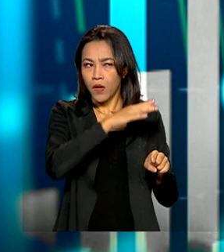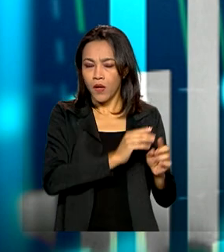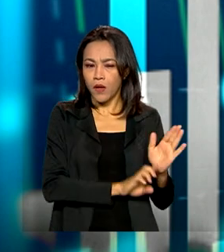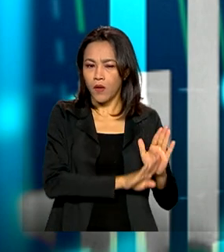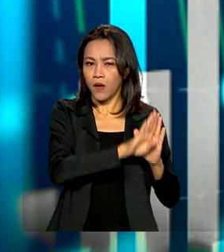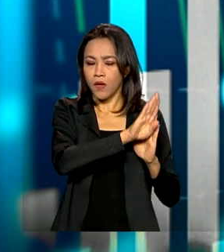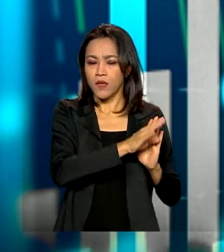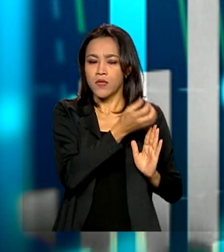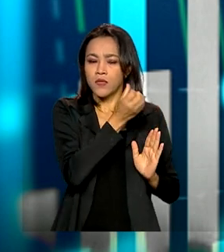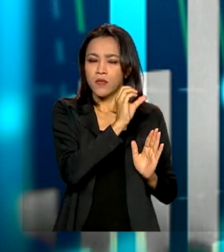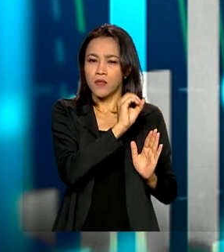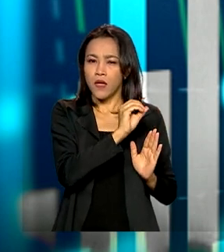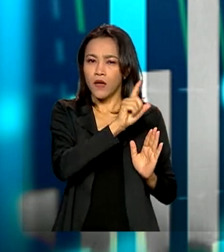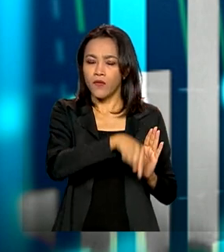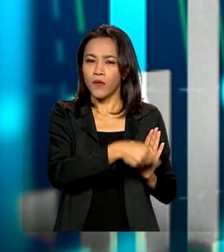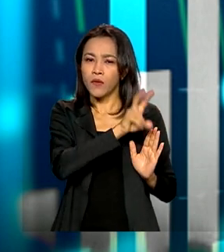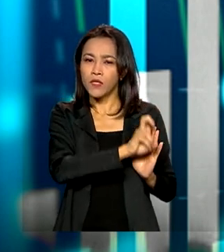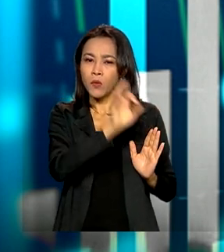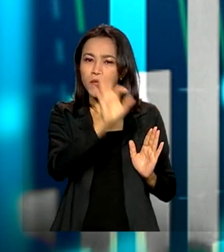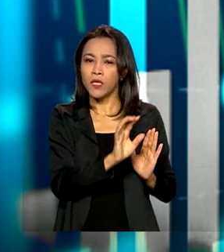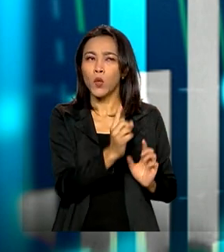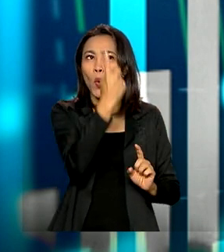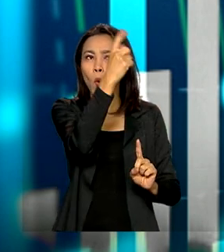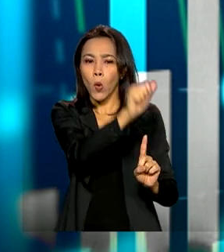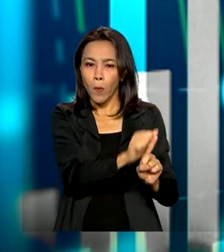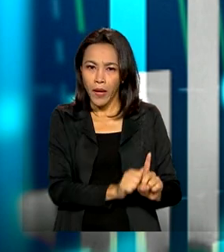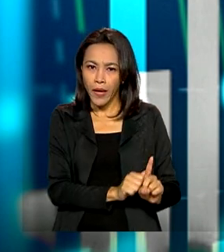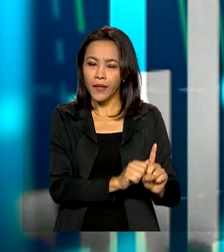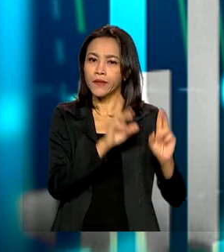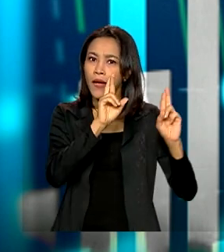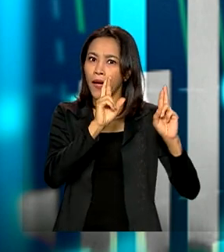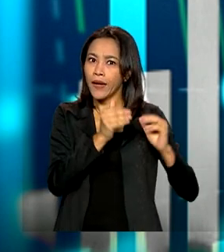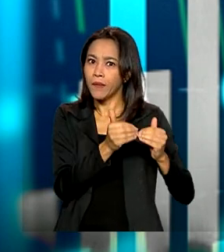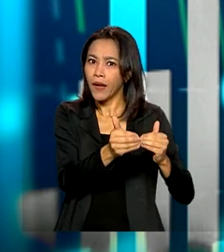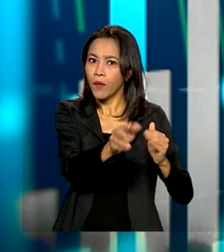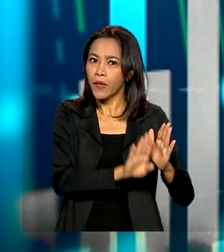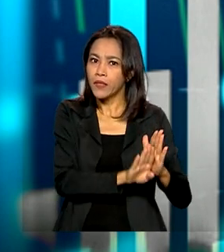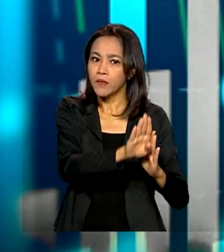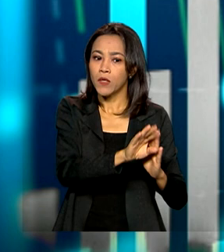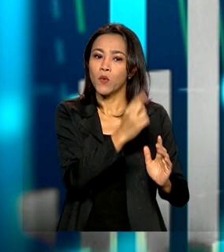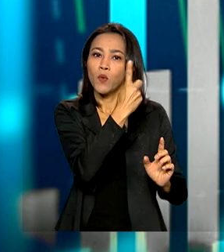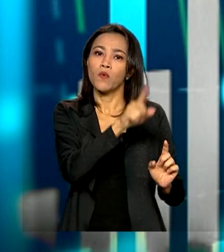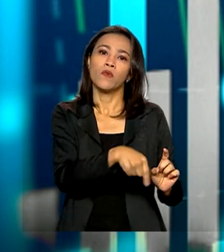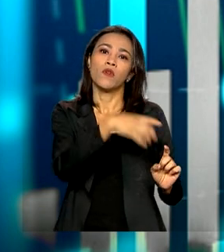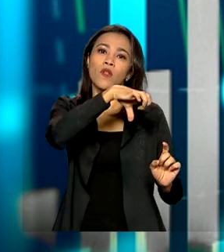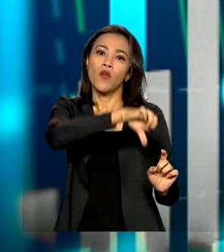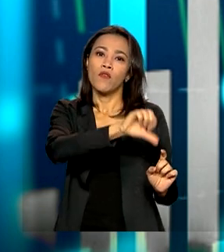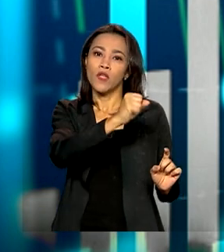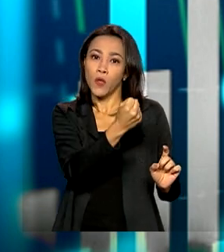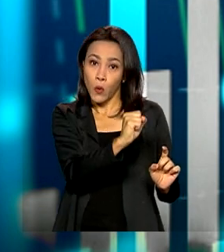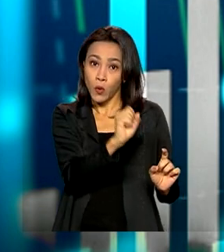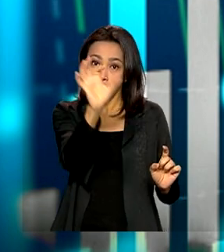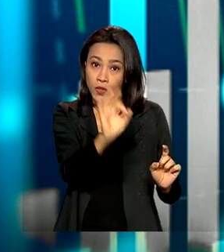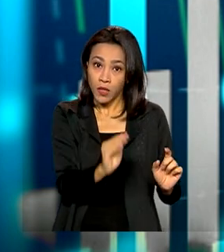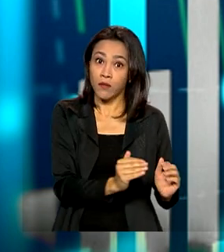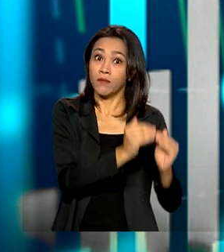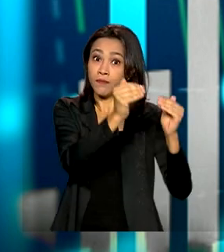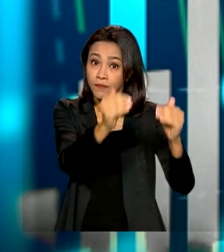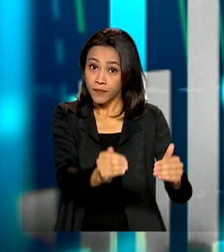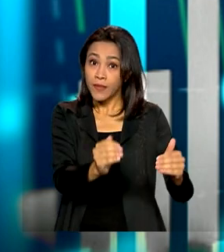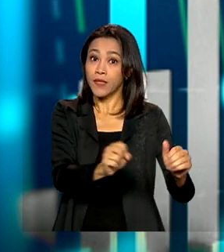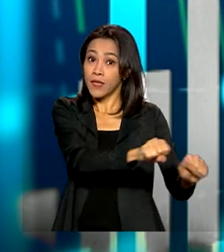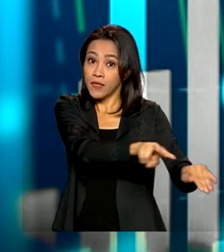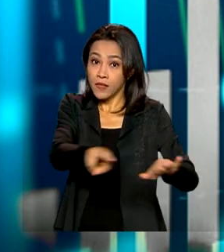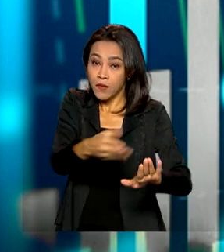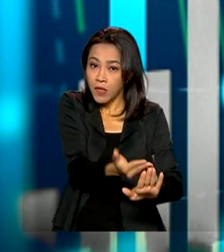de 0,5%. Há um mês atrás, a expectativa já era o crescimento de 1,98% do PIB. Na semana passada,